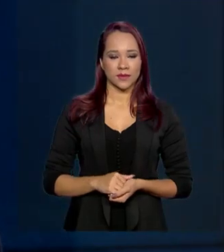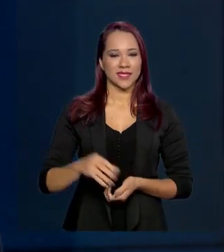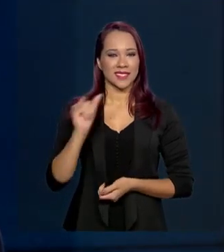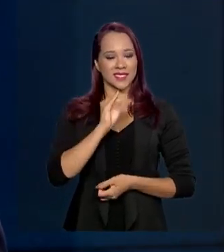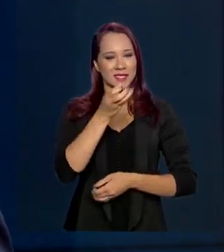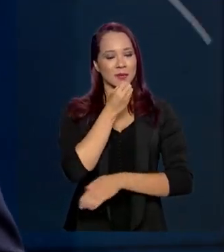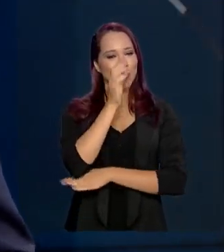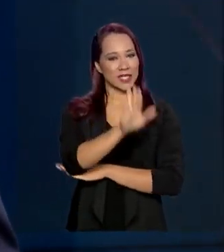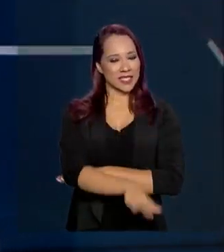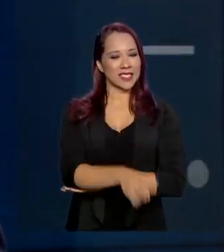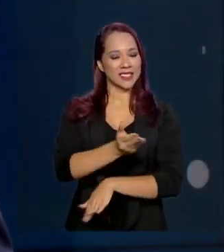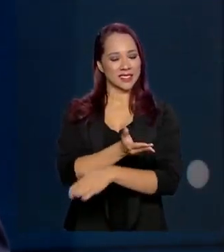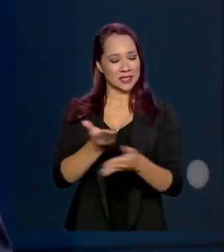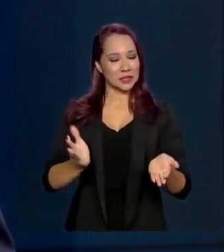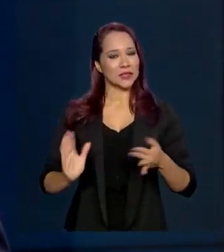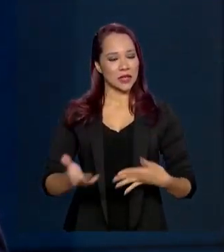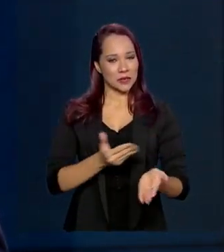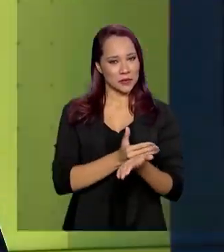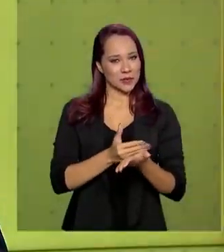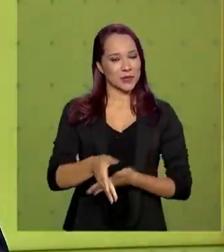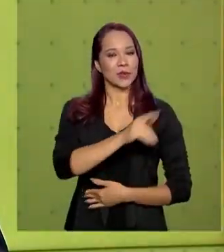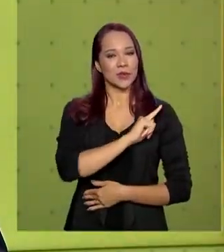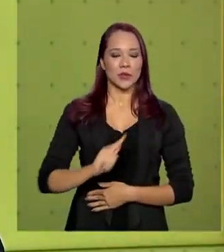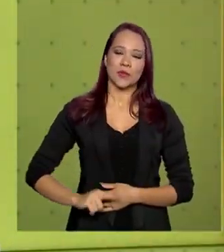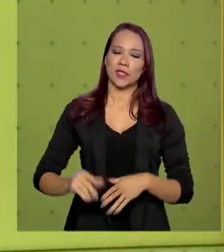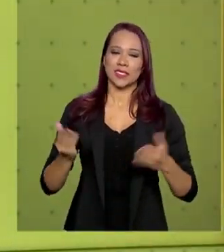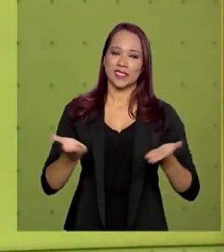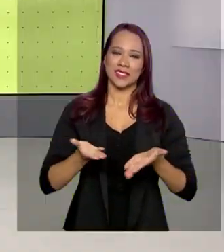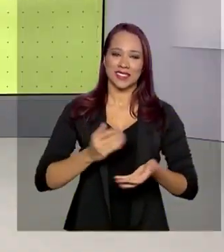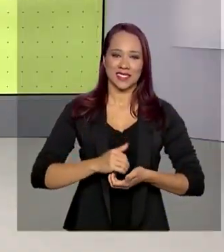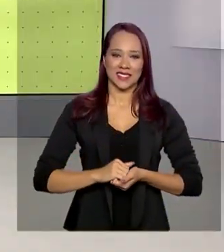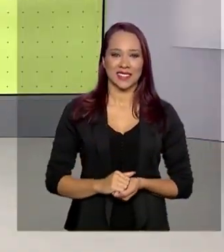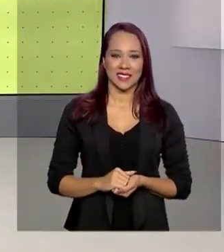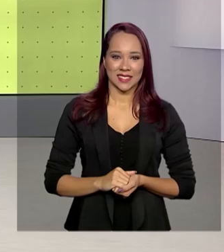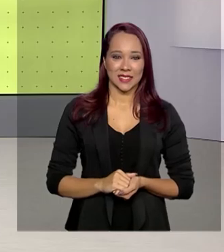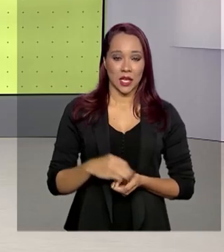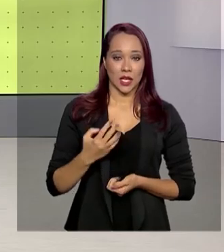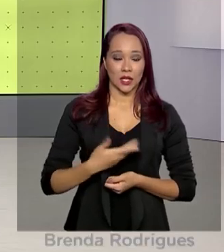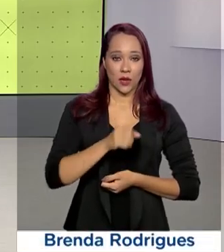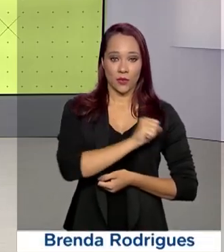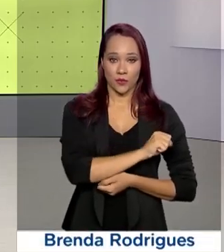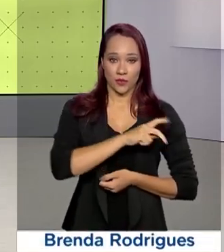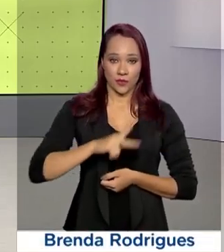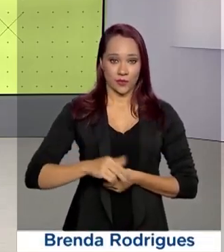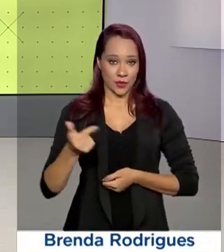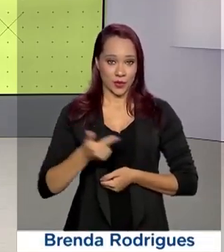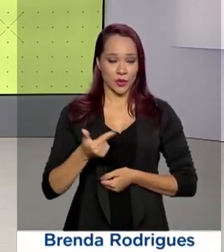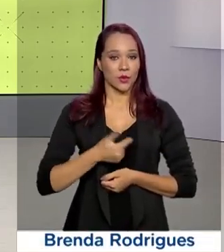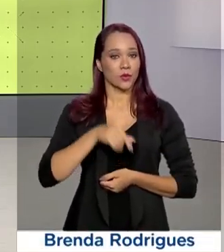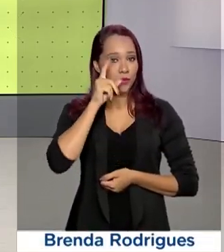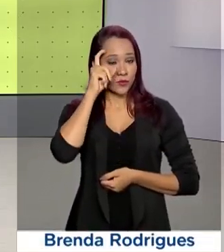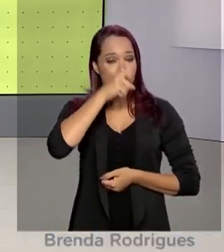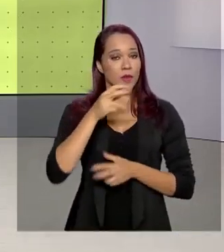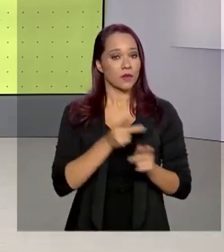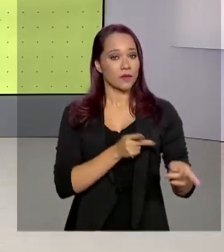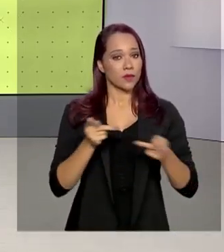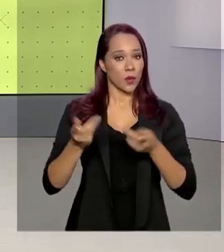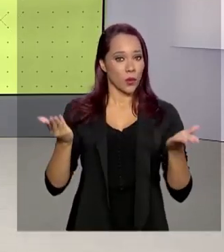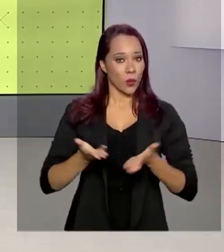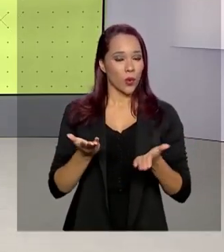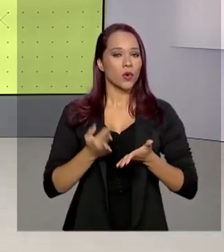o olá boa tarde estamos de volta com mais uma edição do governo agora o vice-presidente hamilton mourão visitou hoje